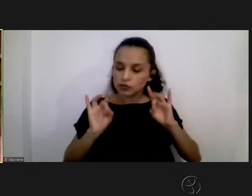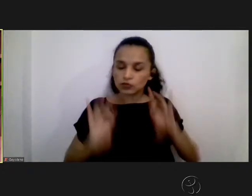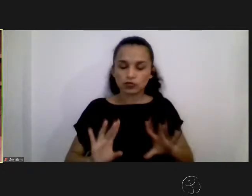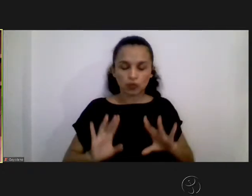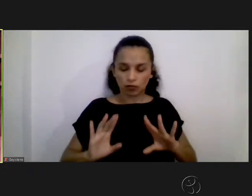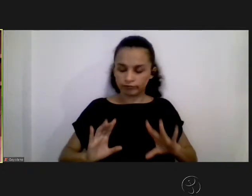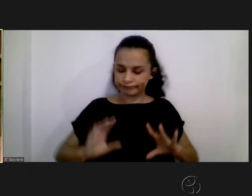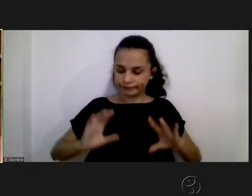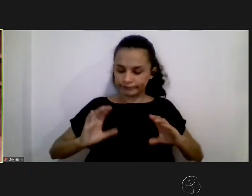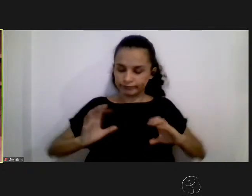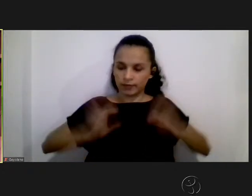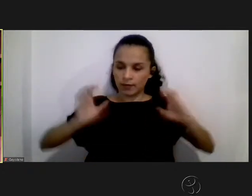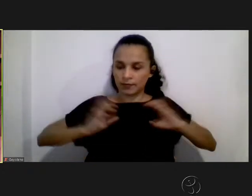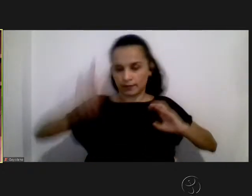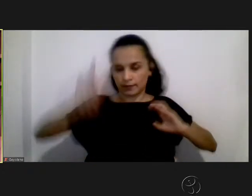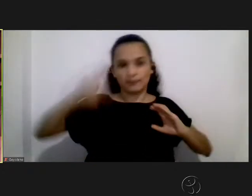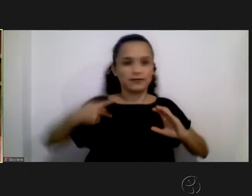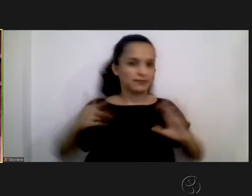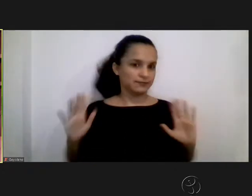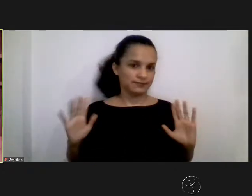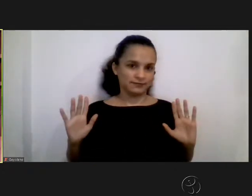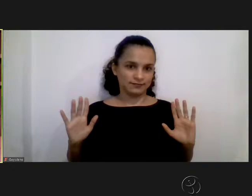enriquecimento.